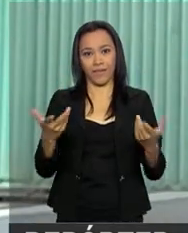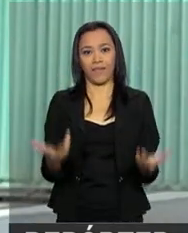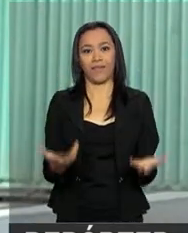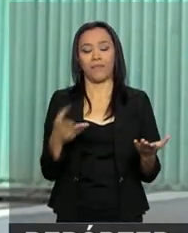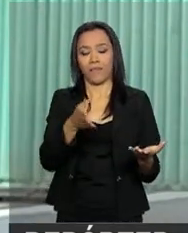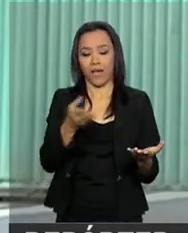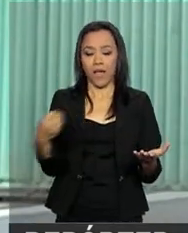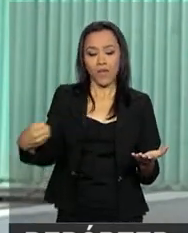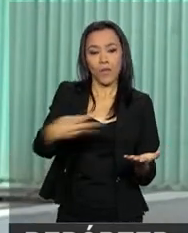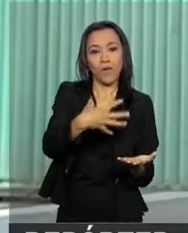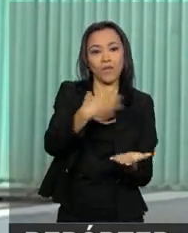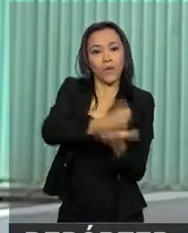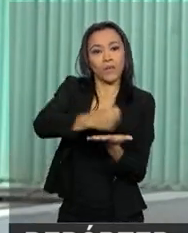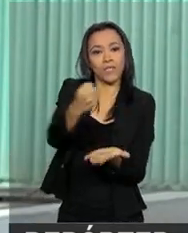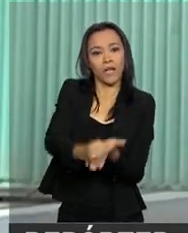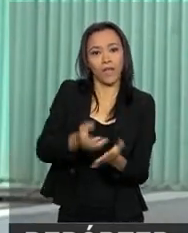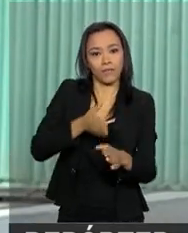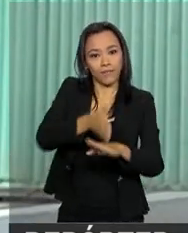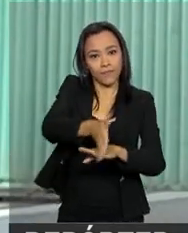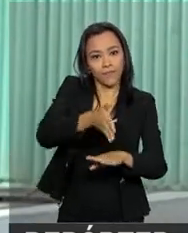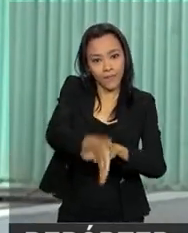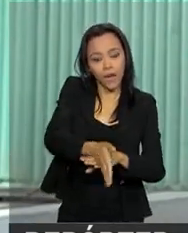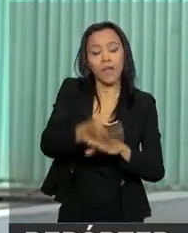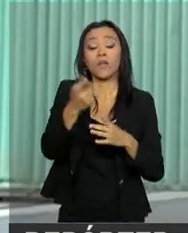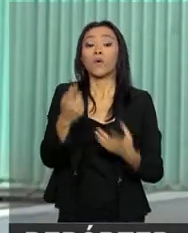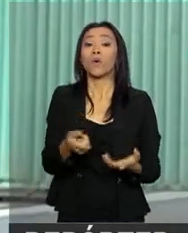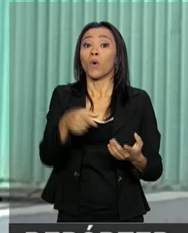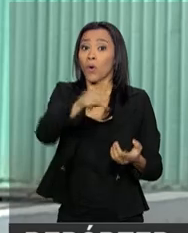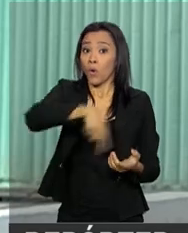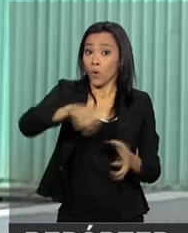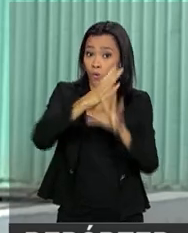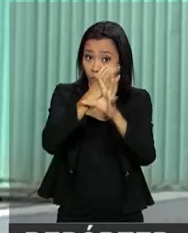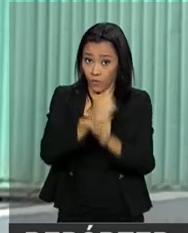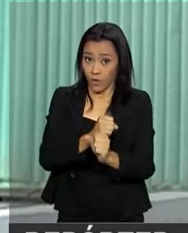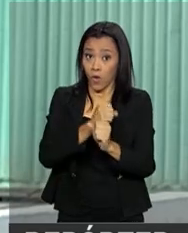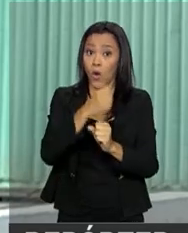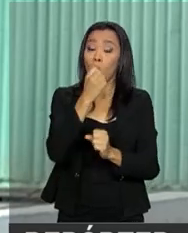o sistema liberou a renovação. O investimento é de